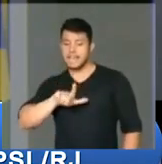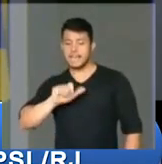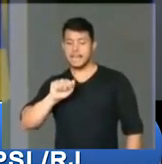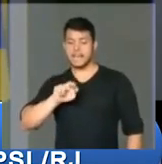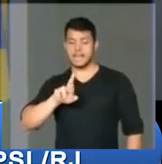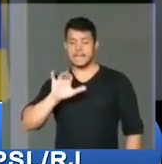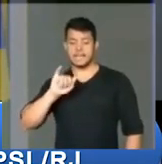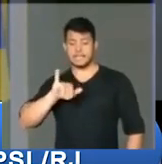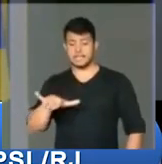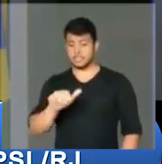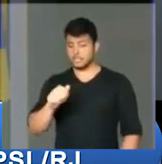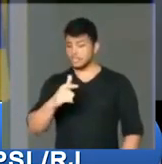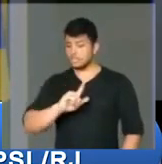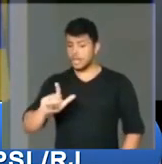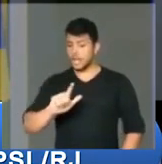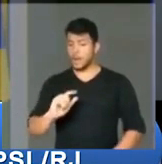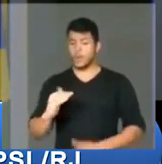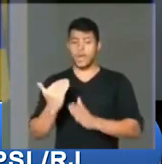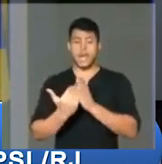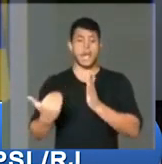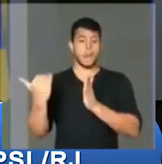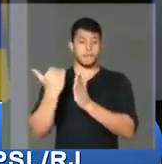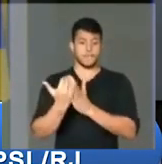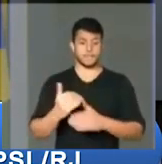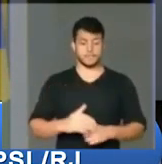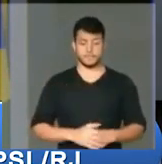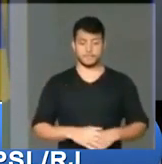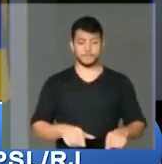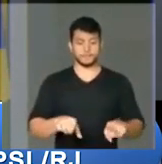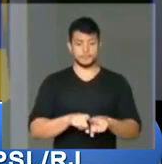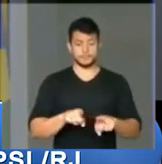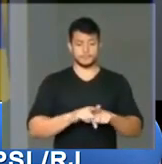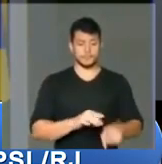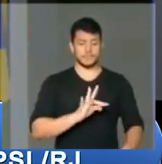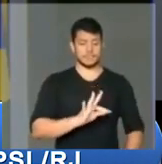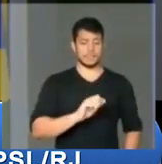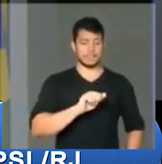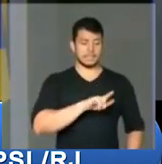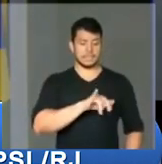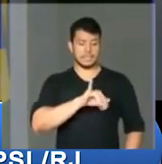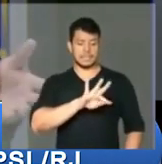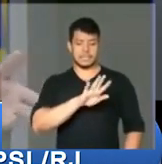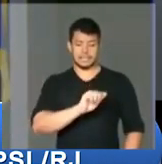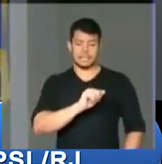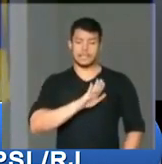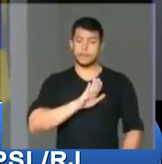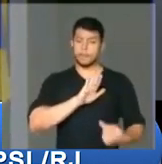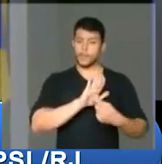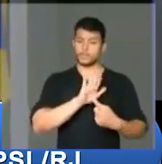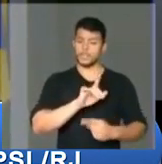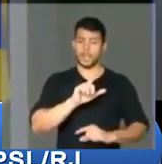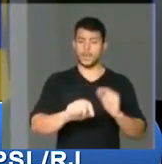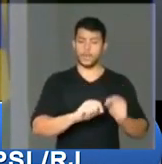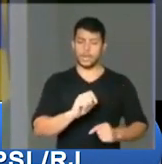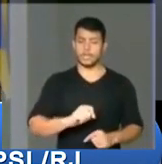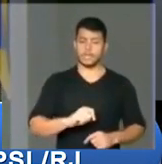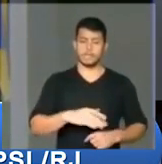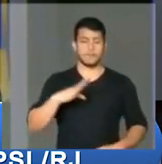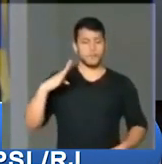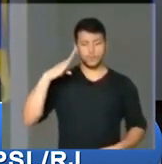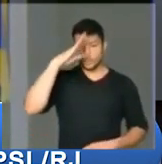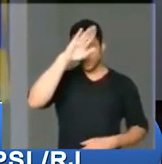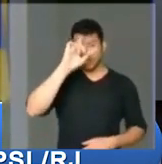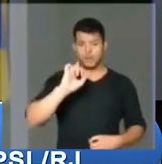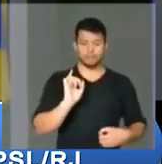relações de Bolsonaro com as milícias e grupos de extermínio são cada vez mais evidentes. E aí eu gostaria de saber, isso